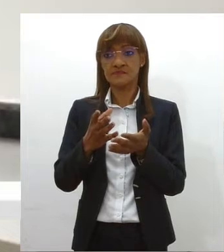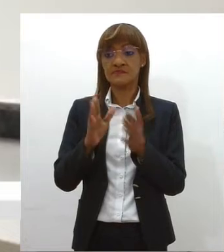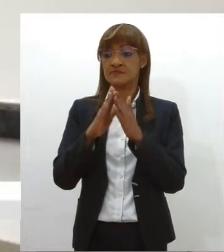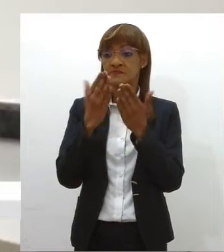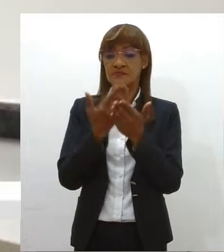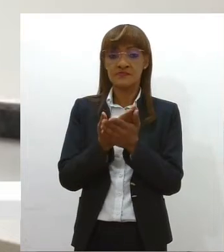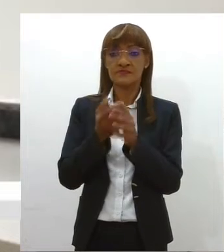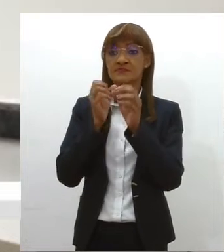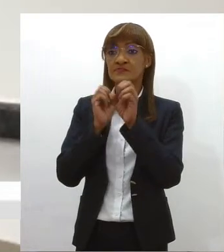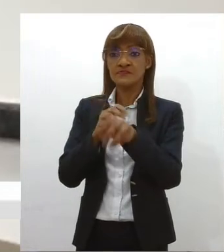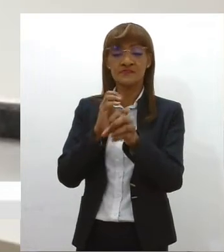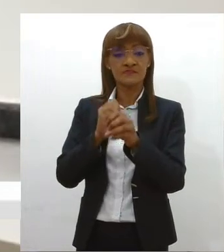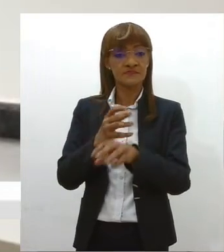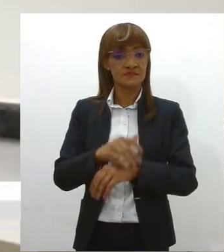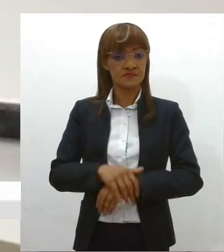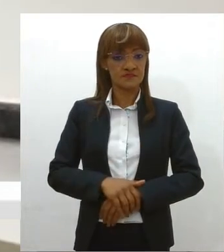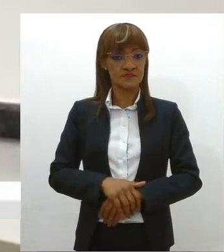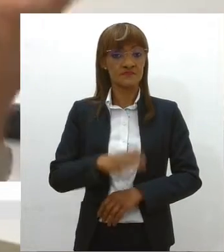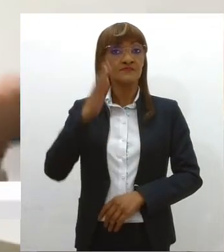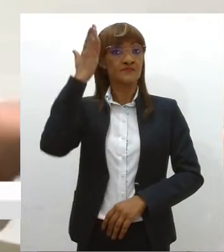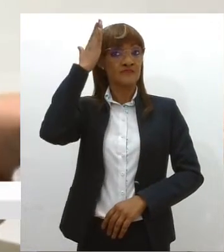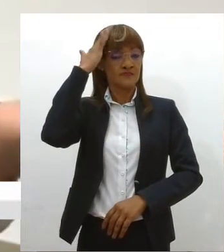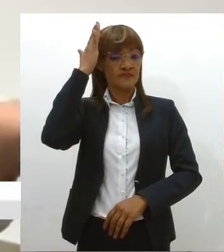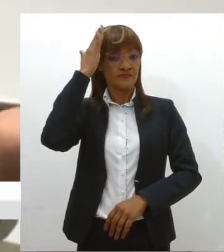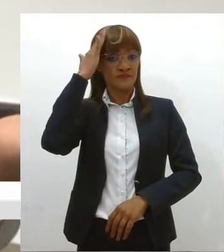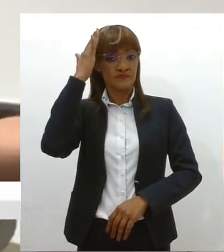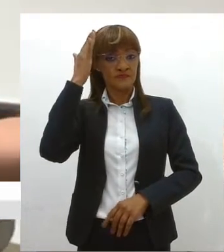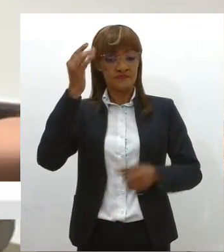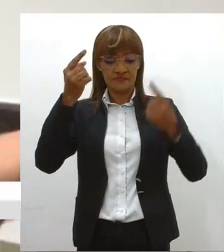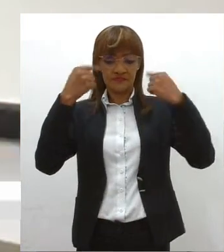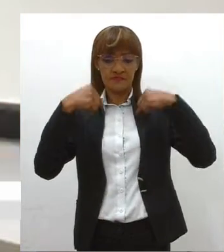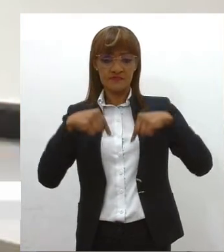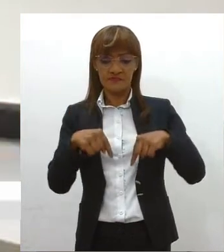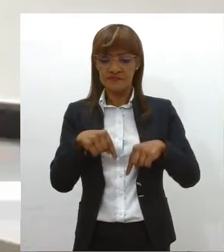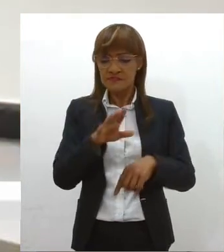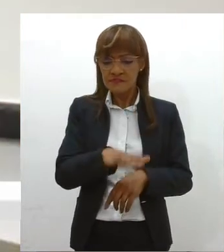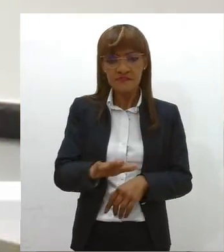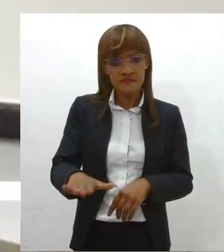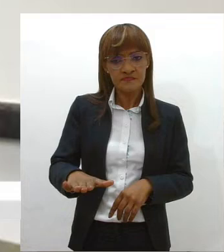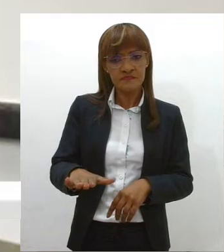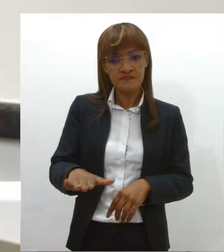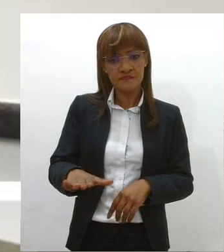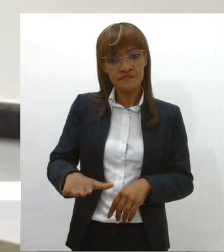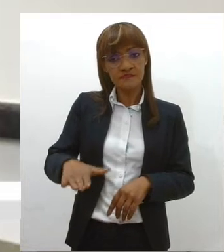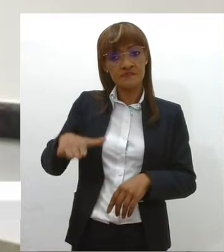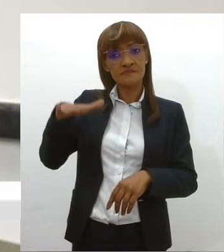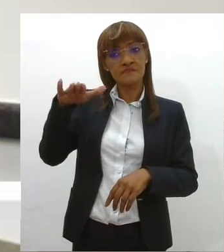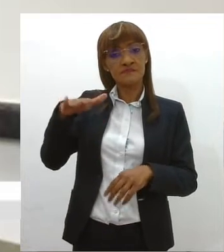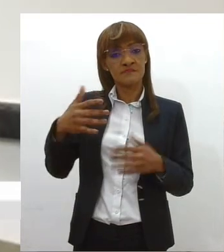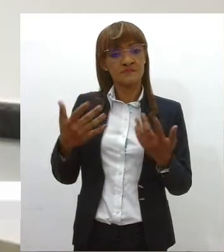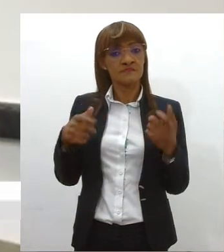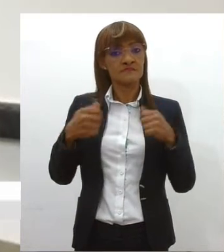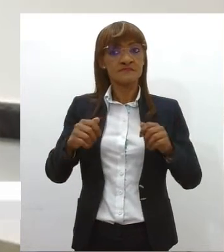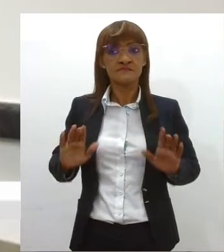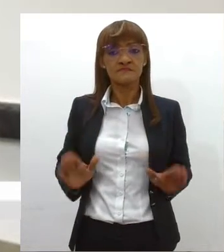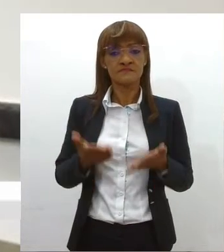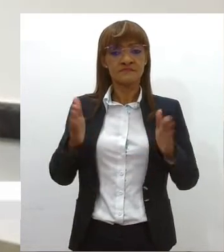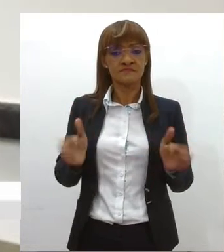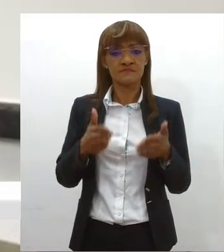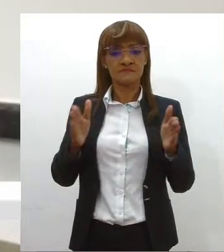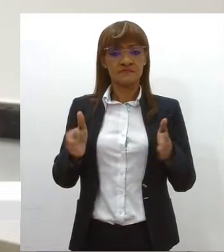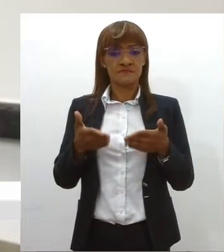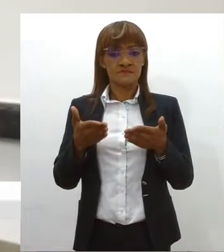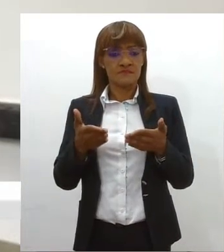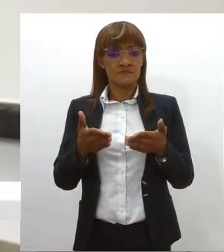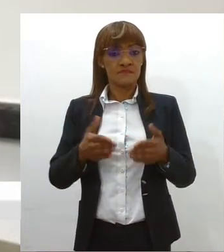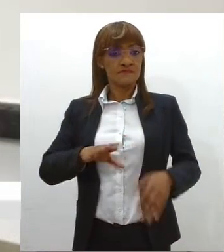pessoas entendem mais sobre o próprio corpo, desde criança mesmo, as meninas deveriam ser encorajadas a anotarem o próprio ciclo menstrual,